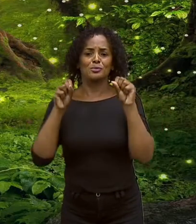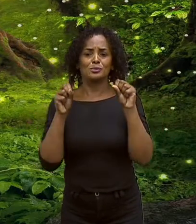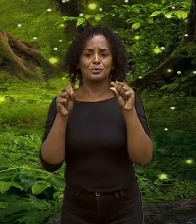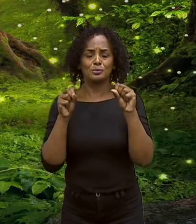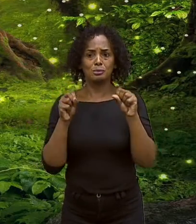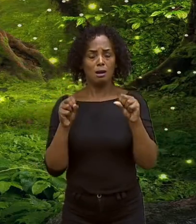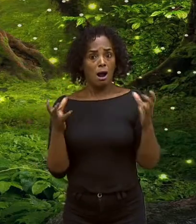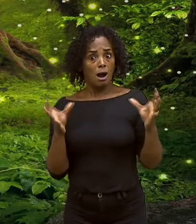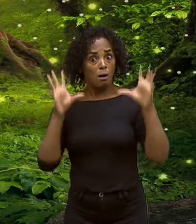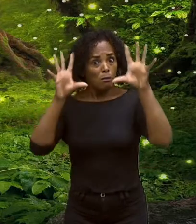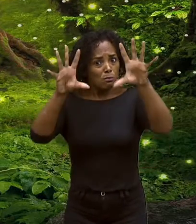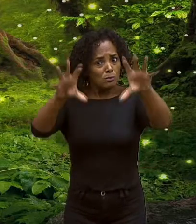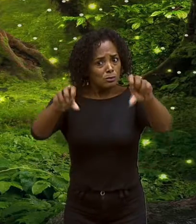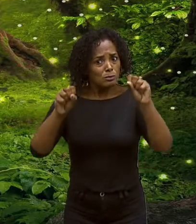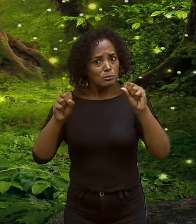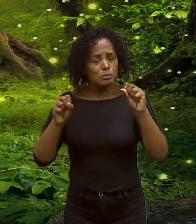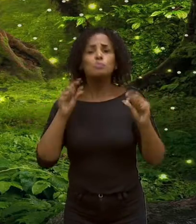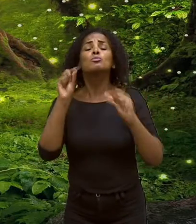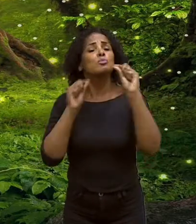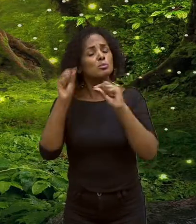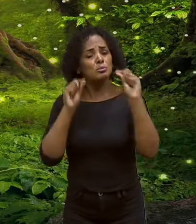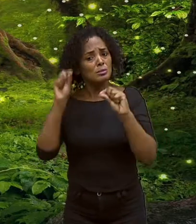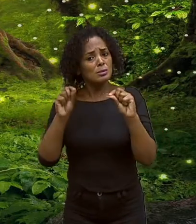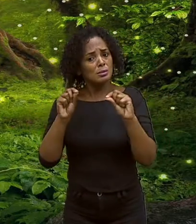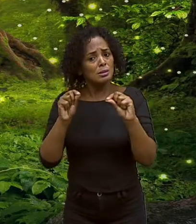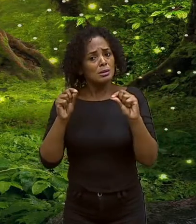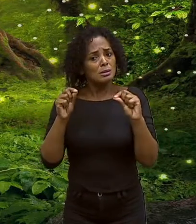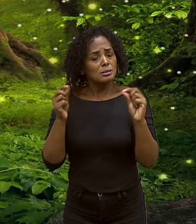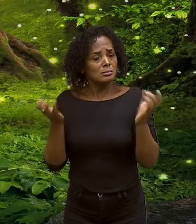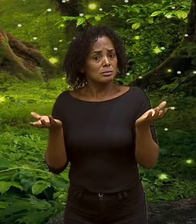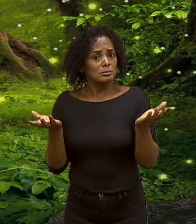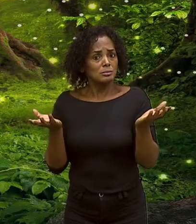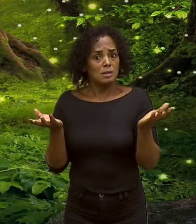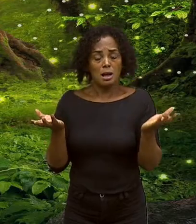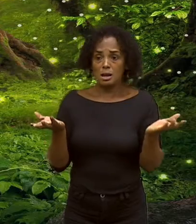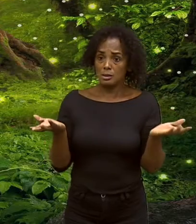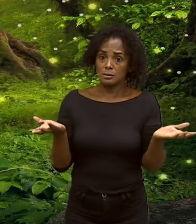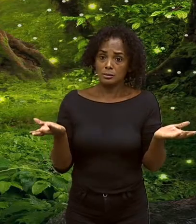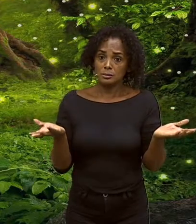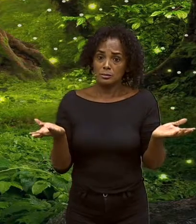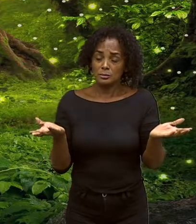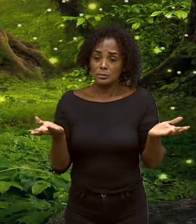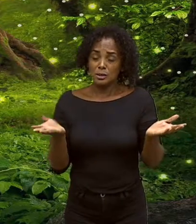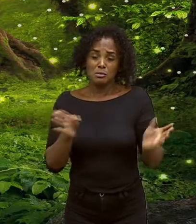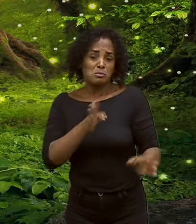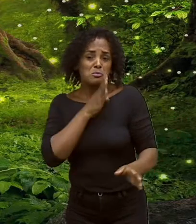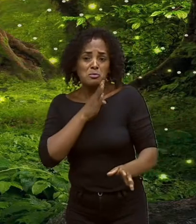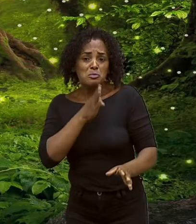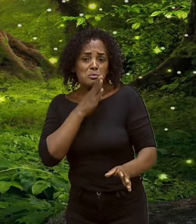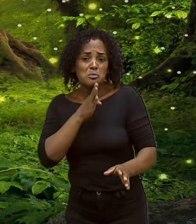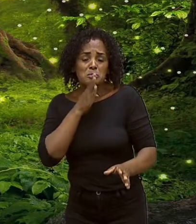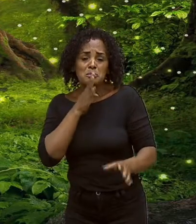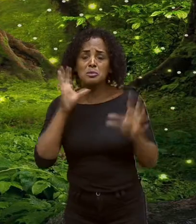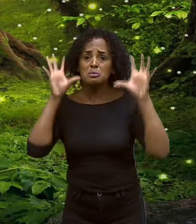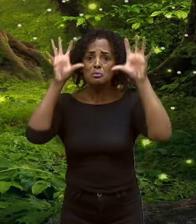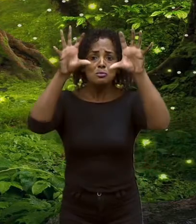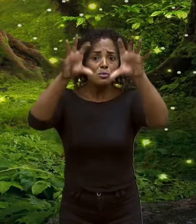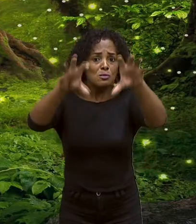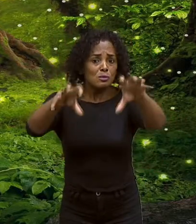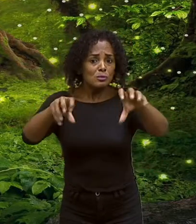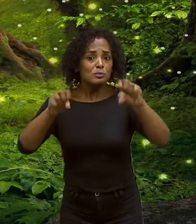"Um grúfalo? O que é um grúfalo?" "Ah, você não conhece um